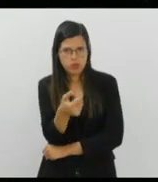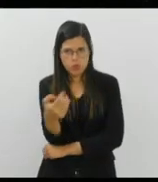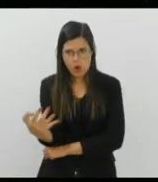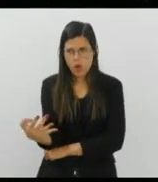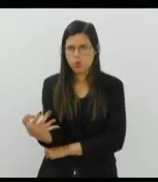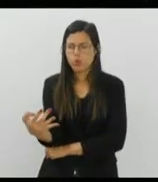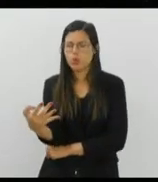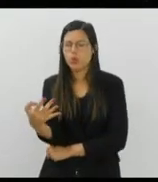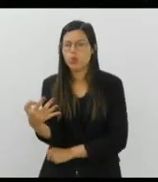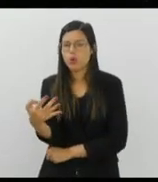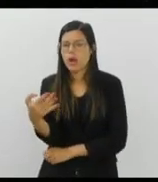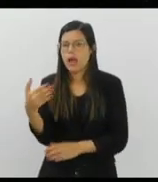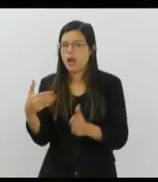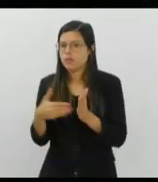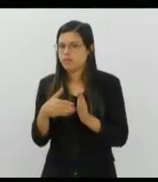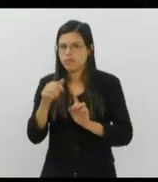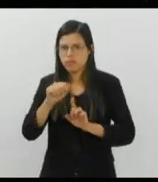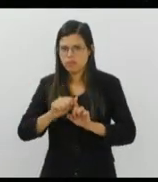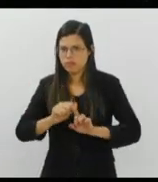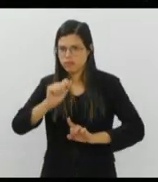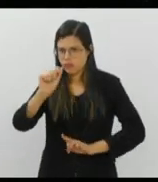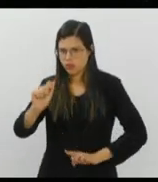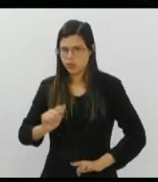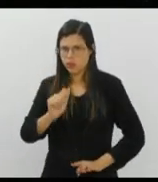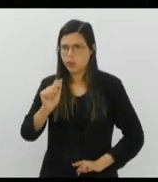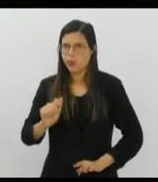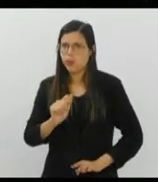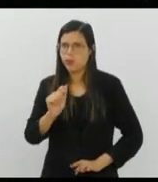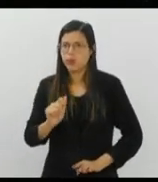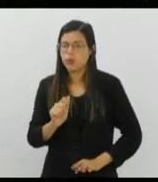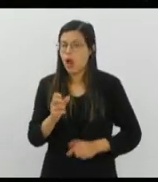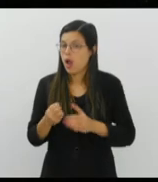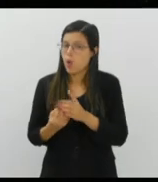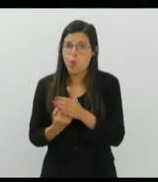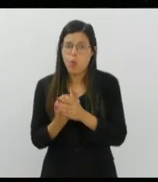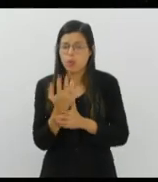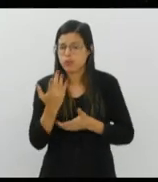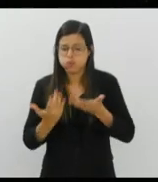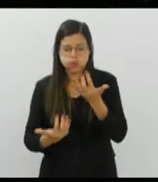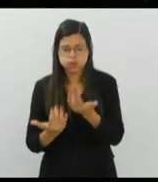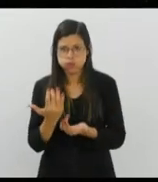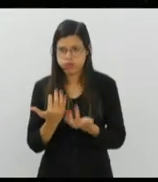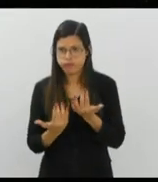é, até o mês de agosto. O número de queimadas cresceu